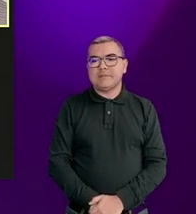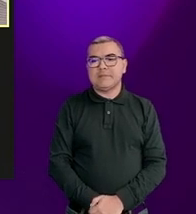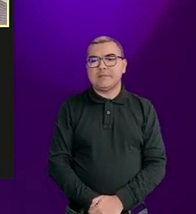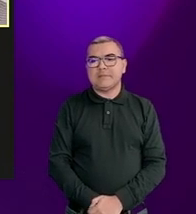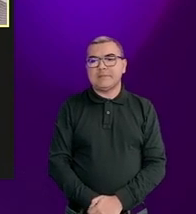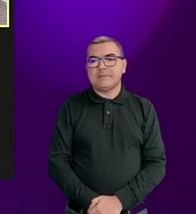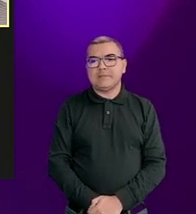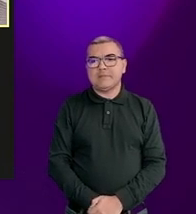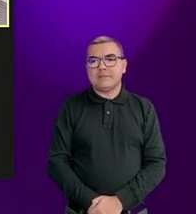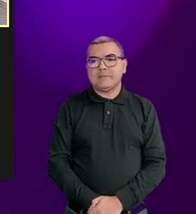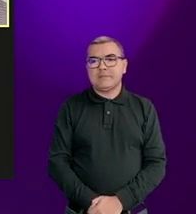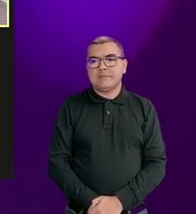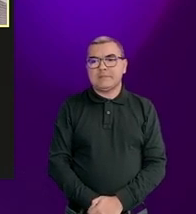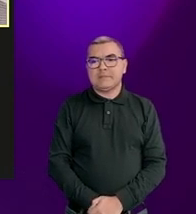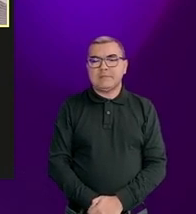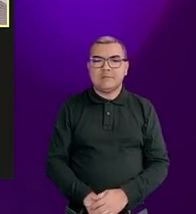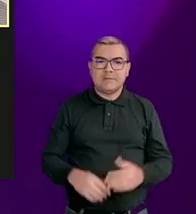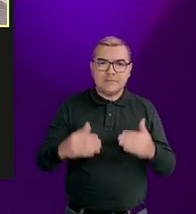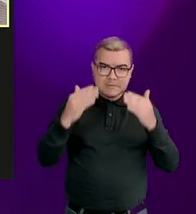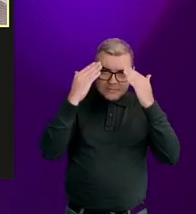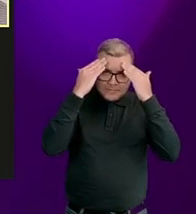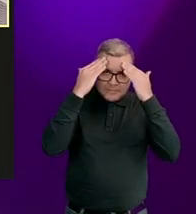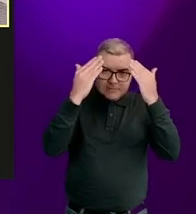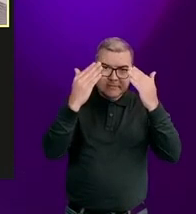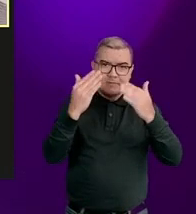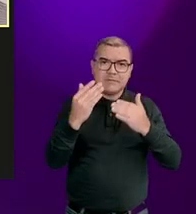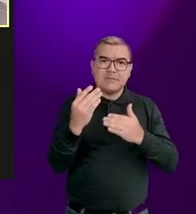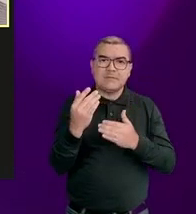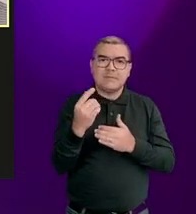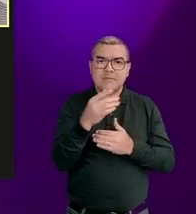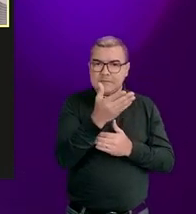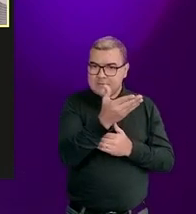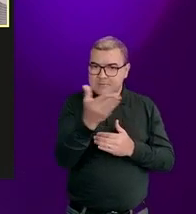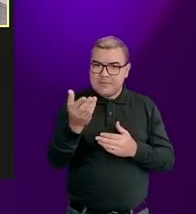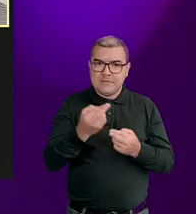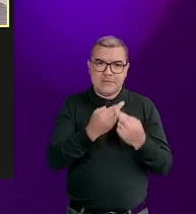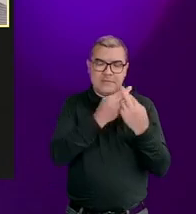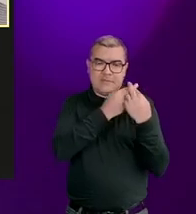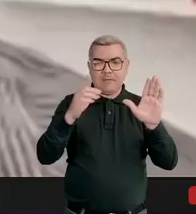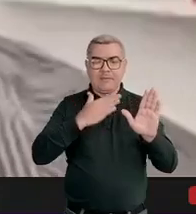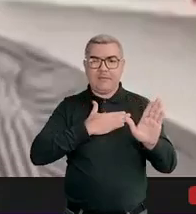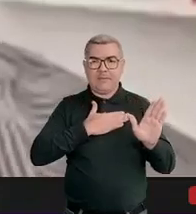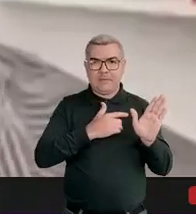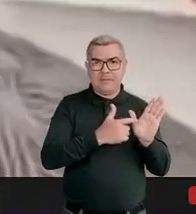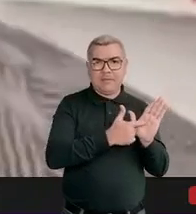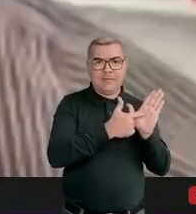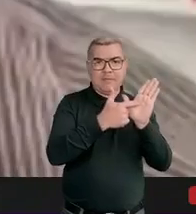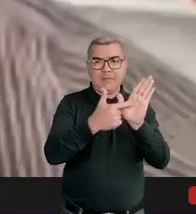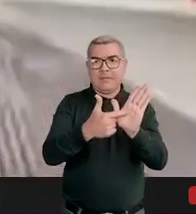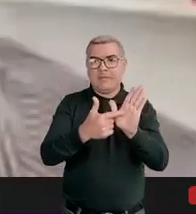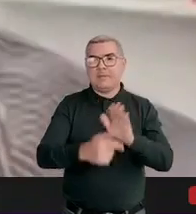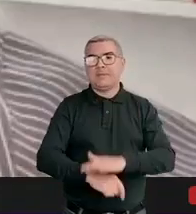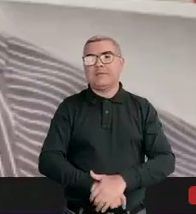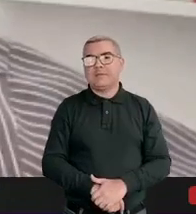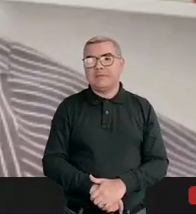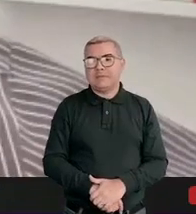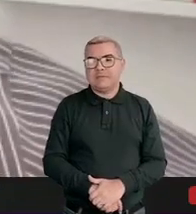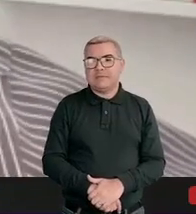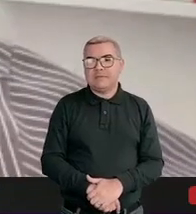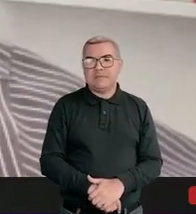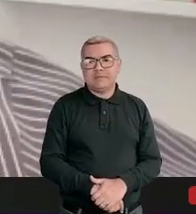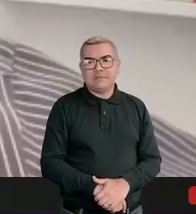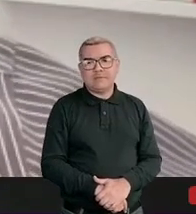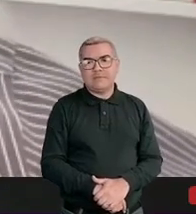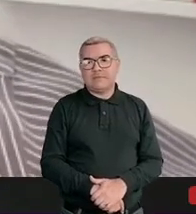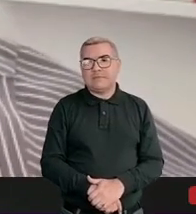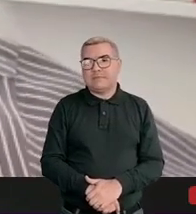Chiattoni. Agradecer aos organizadores do Summit. Vou compartilhar a minha tela aqui. Bom, vocês já estão vendo aqui a tela,